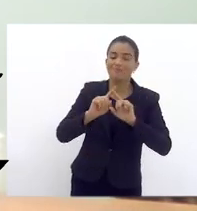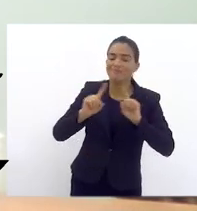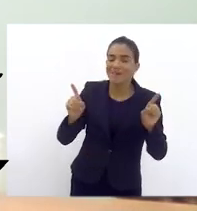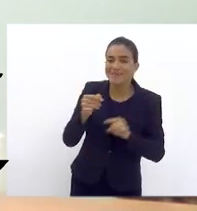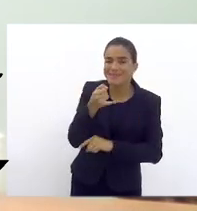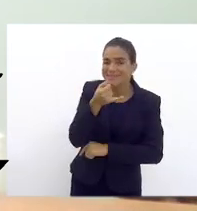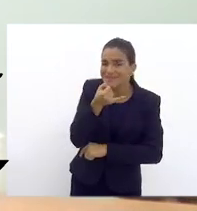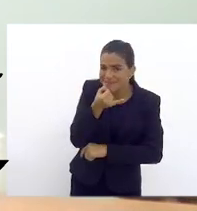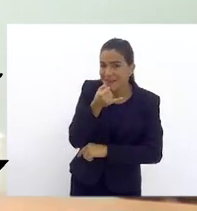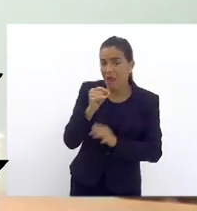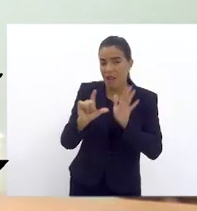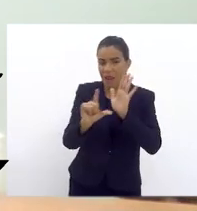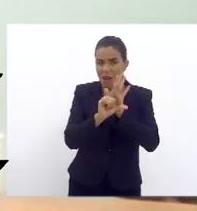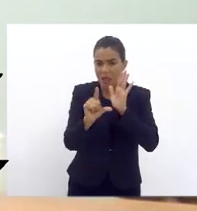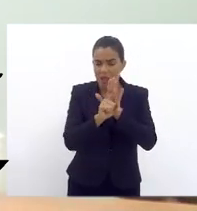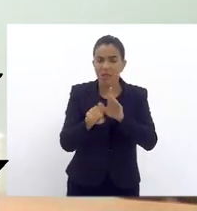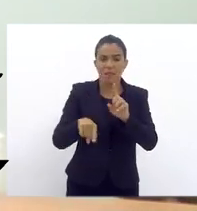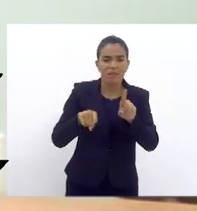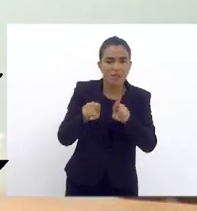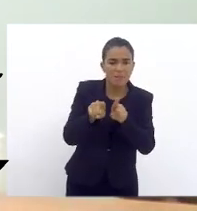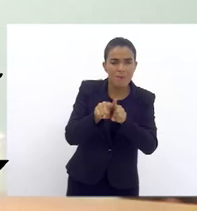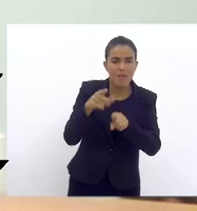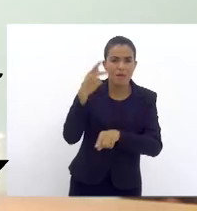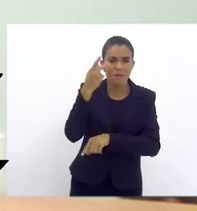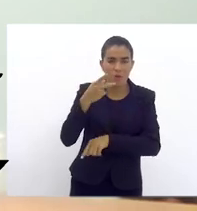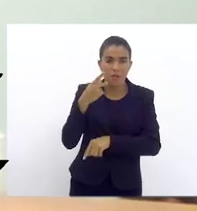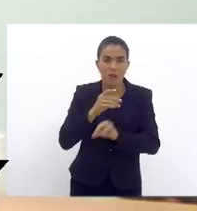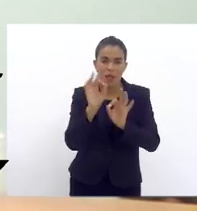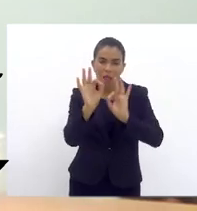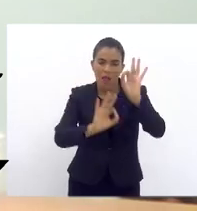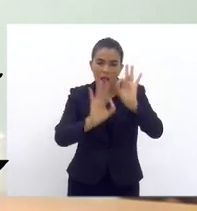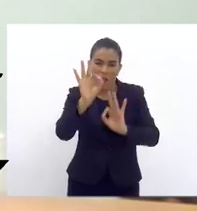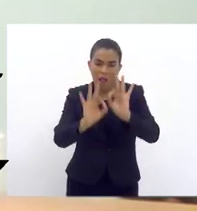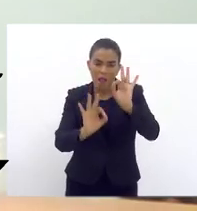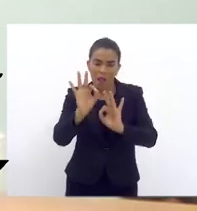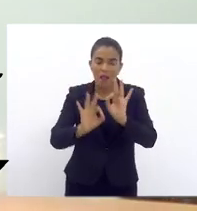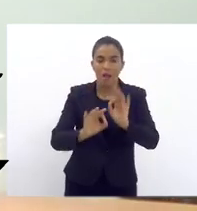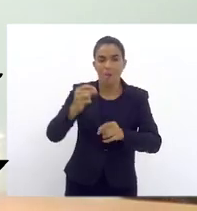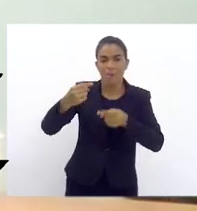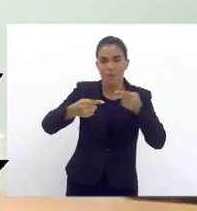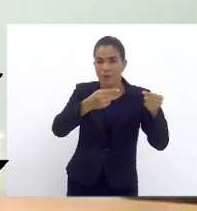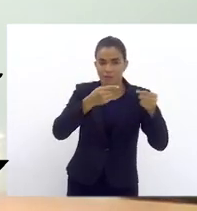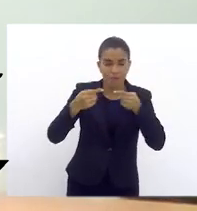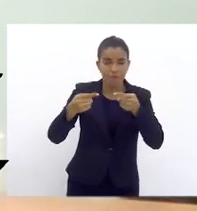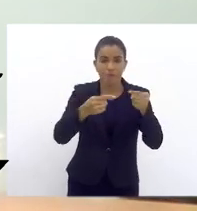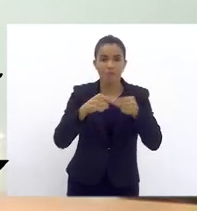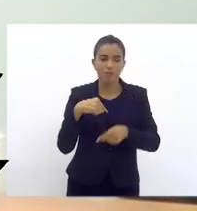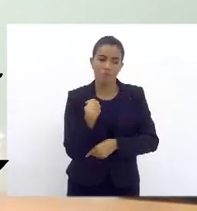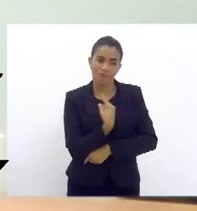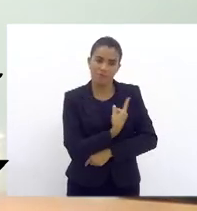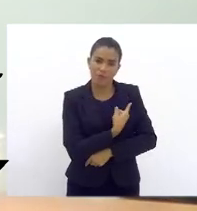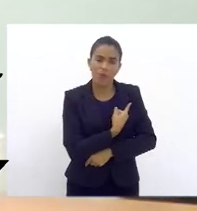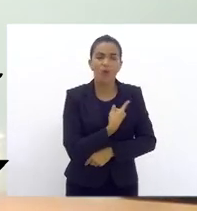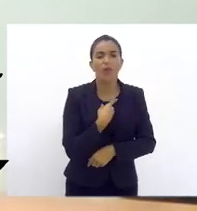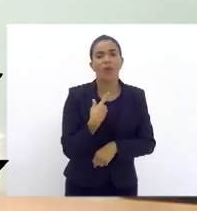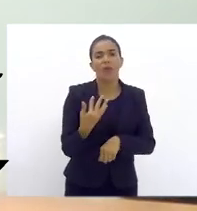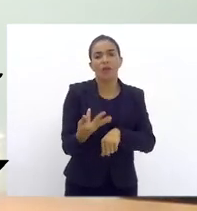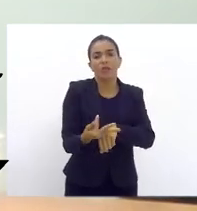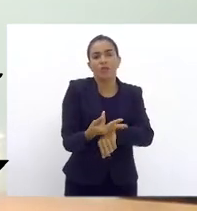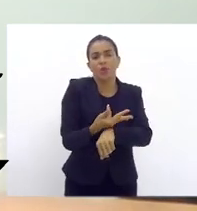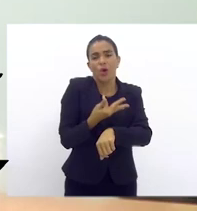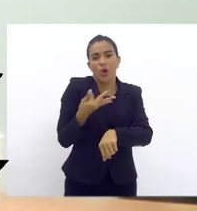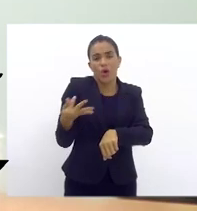infelizmente as leis e a política existe a elaboração da política existe para que nós venhamos a nos tolerarmos